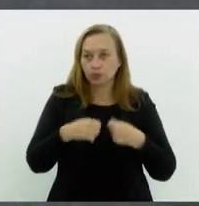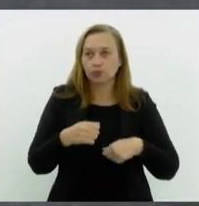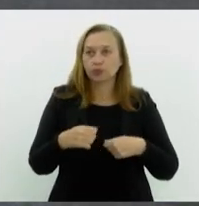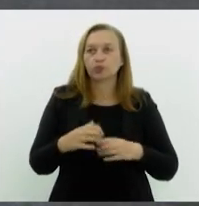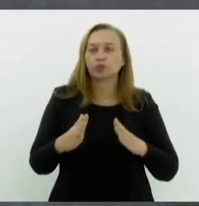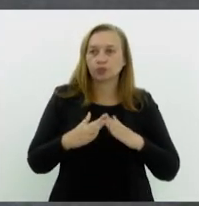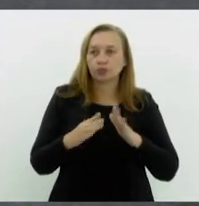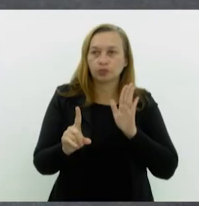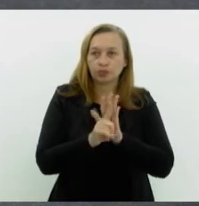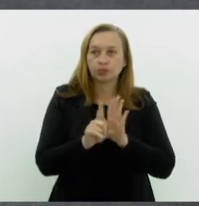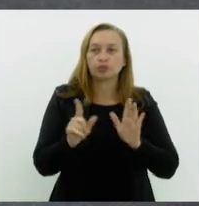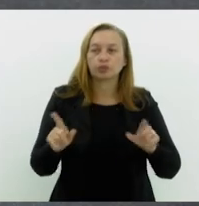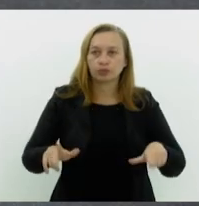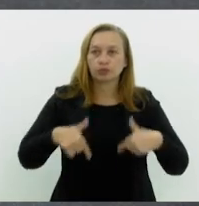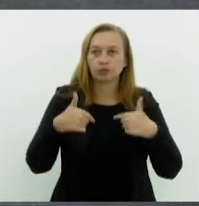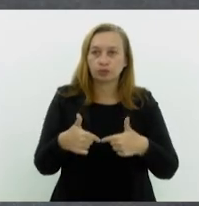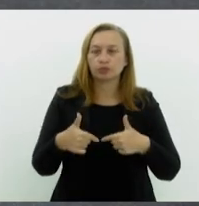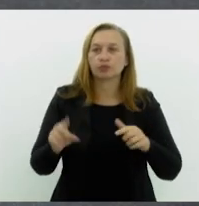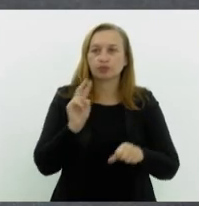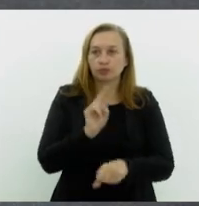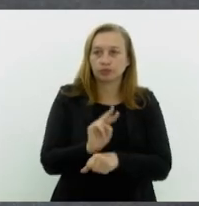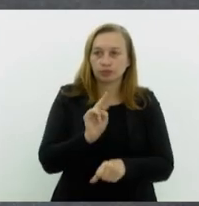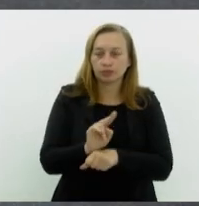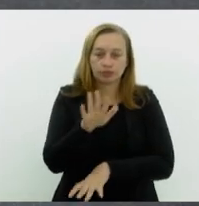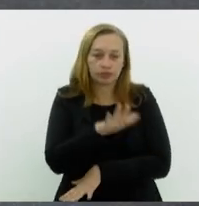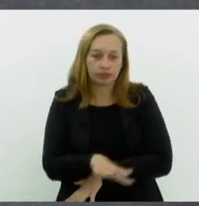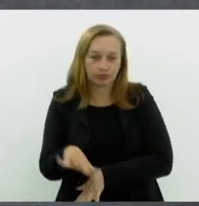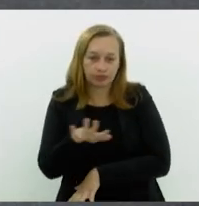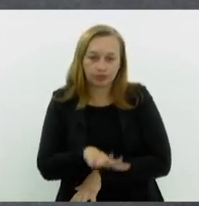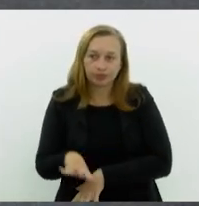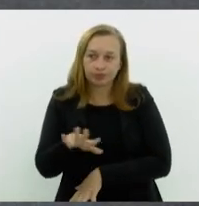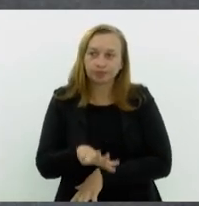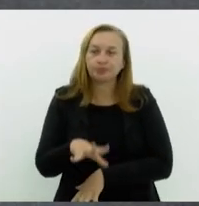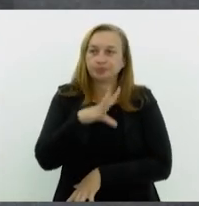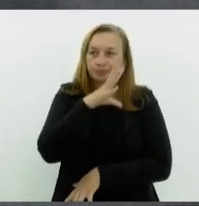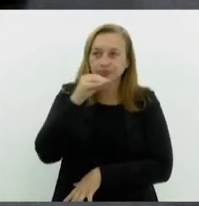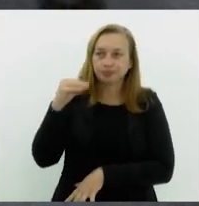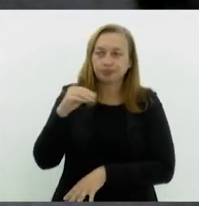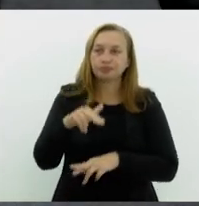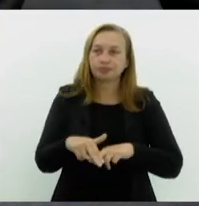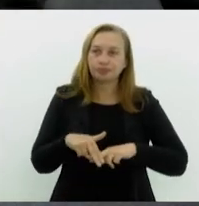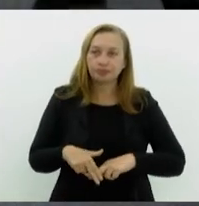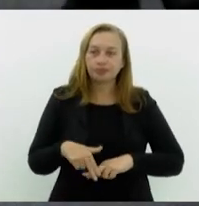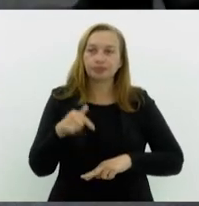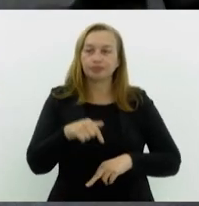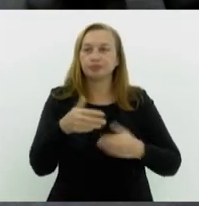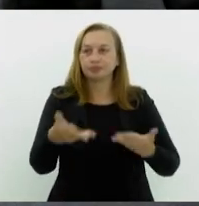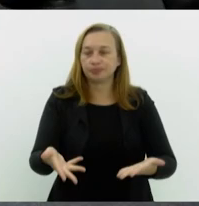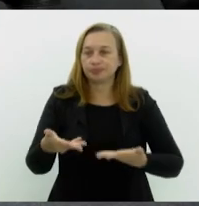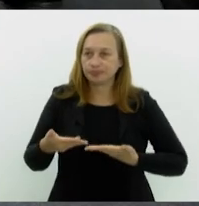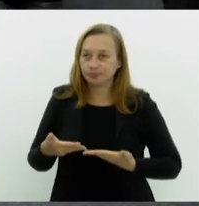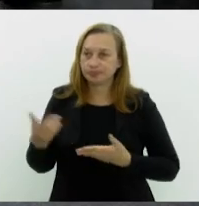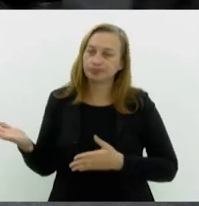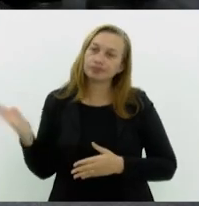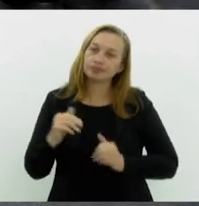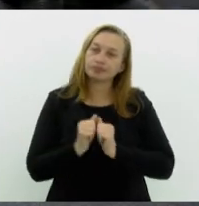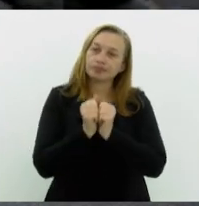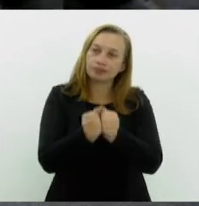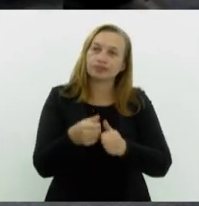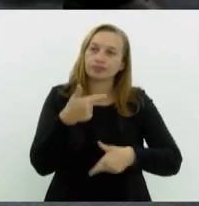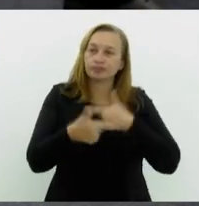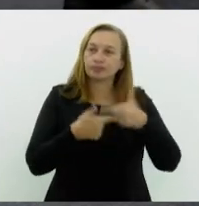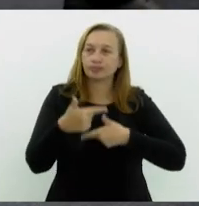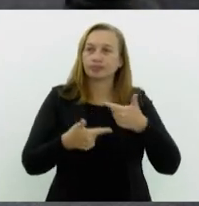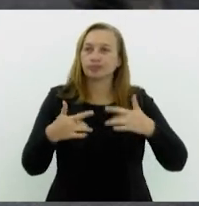Leis também haja na proteção das nossas crianças e adolescentes. Por isso, está aqui o convite e sigamos aí na luta e a